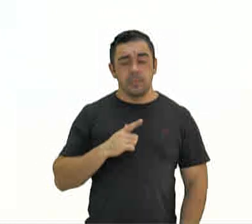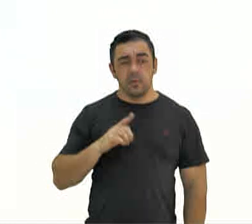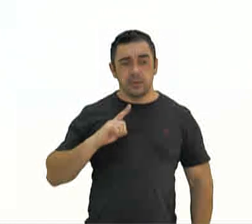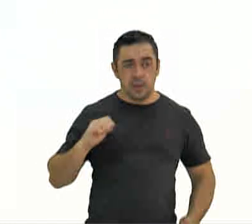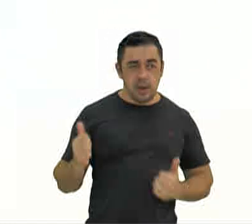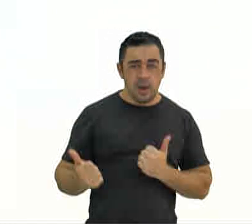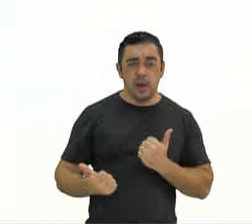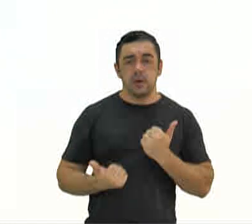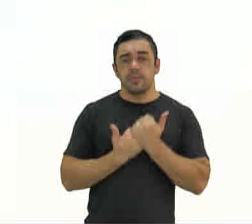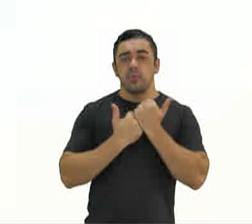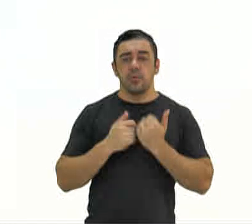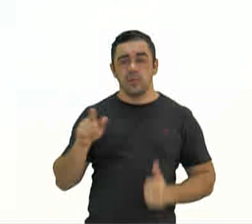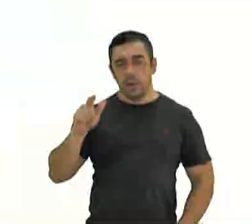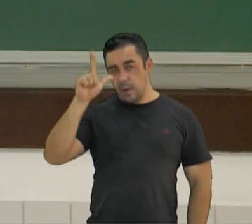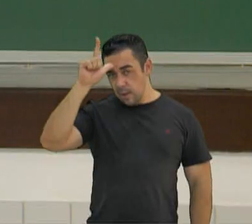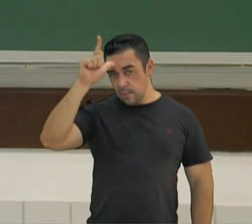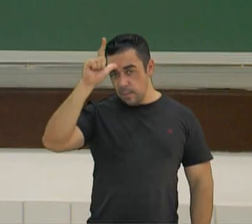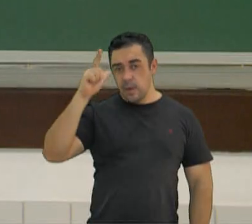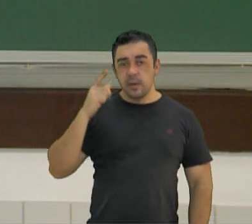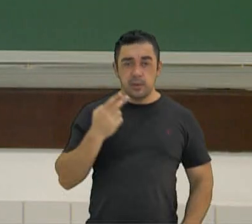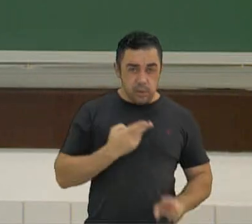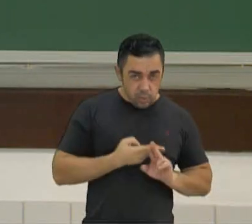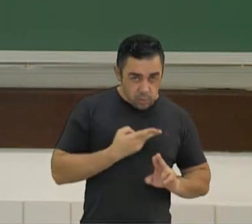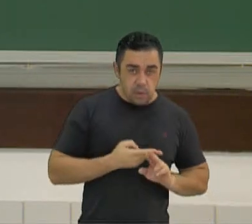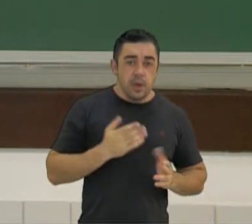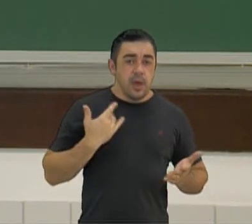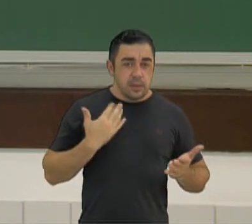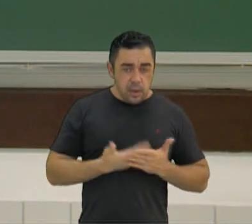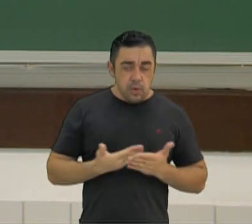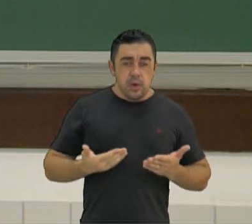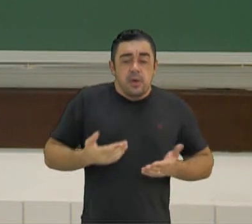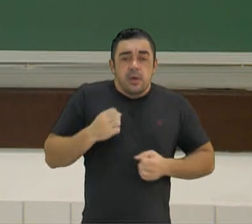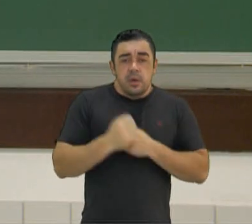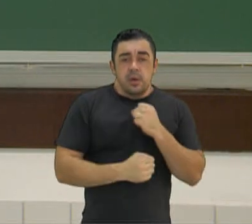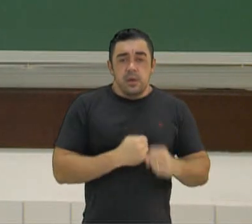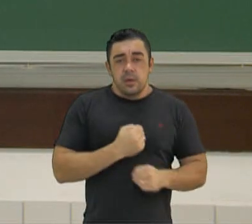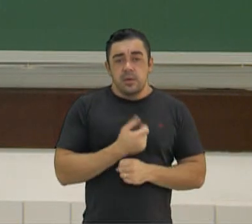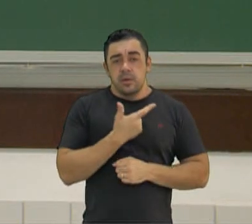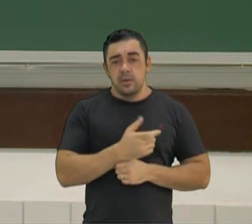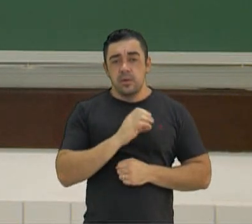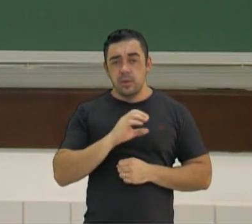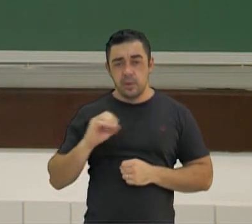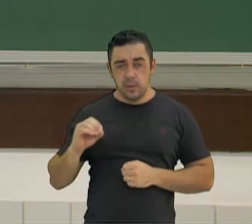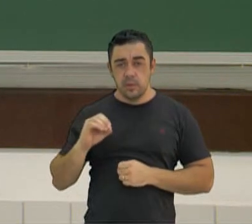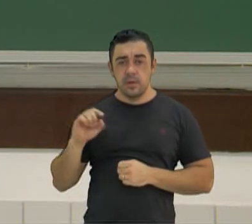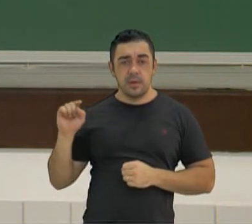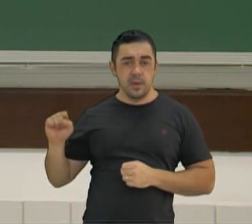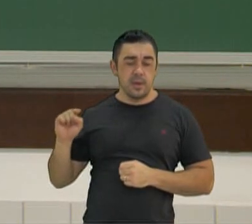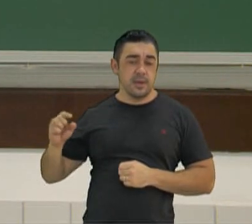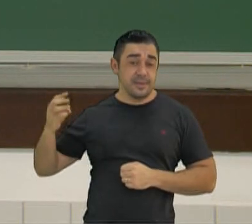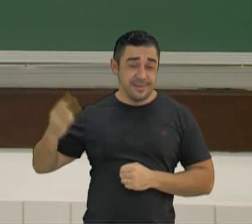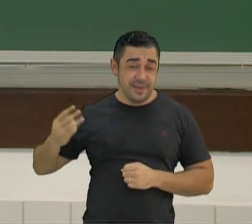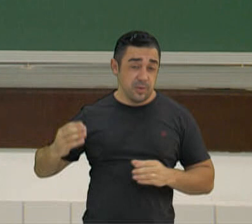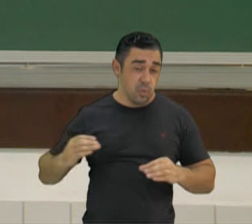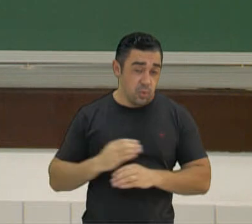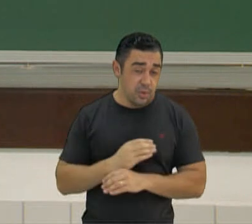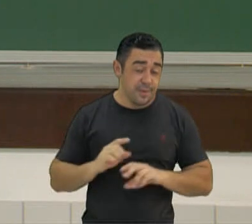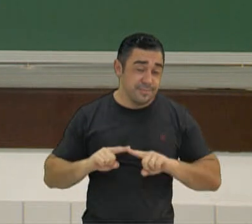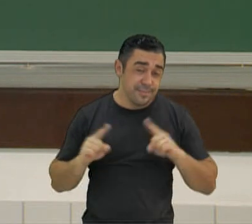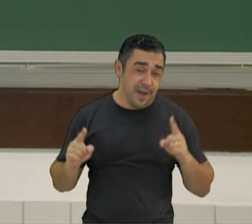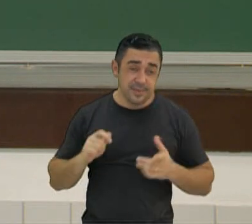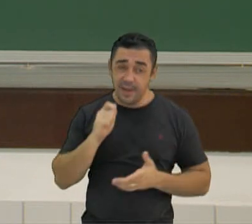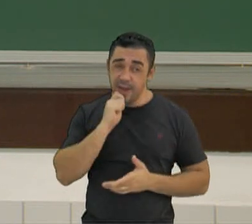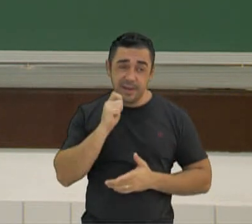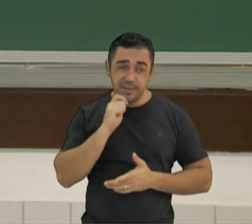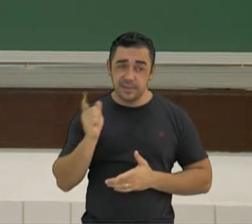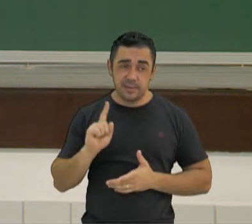na ativa e está em uso. E em 2000, Angra 3 deveria ter o seu momento concluído, mas